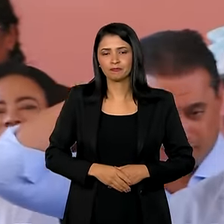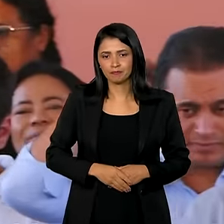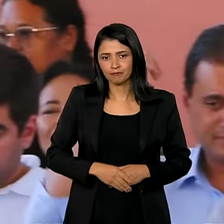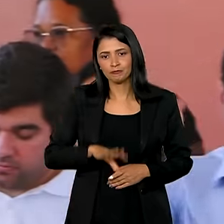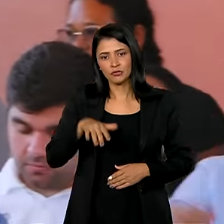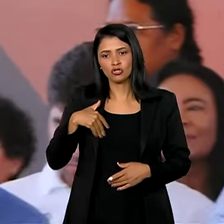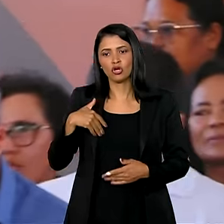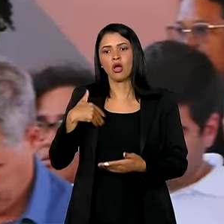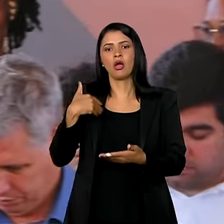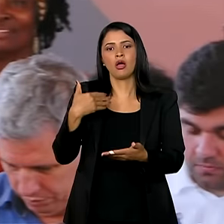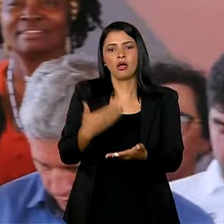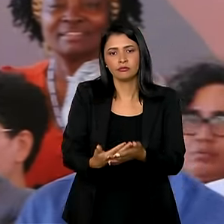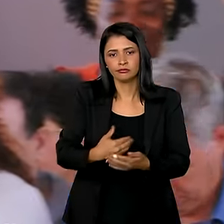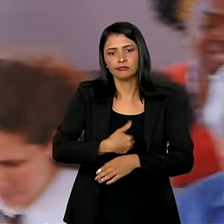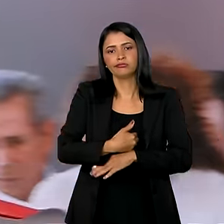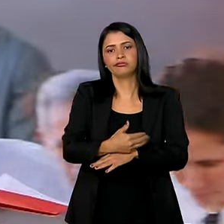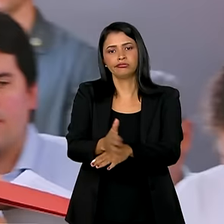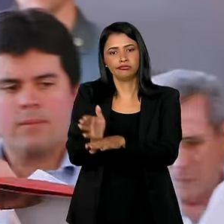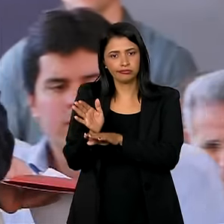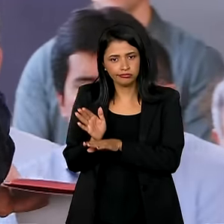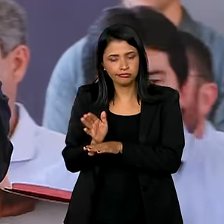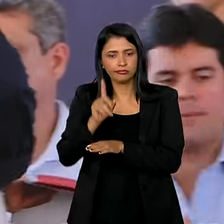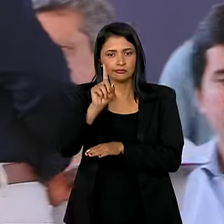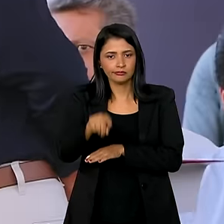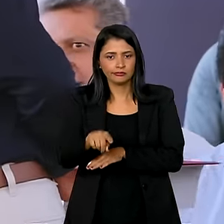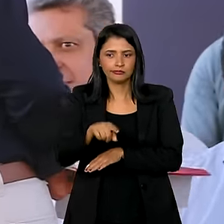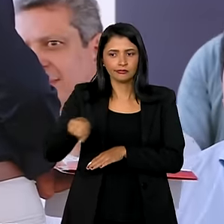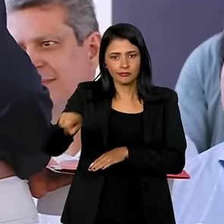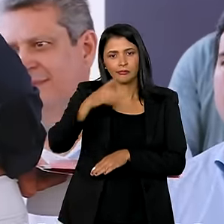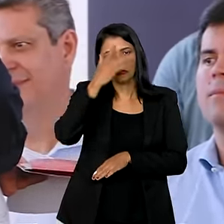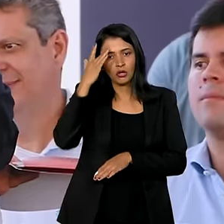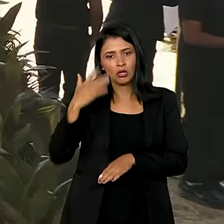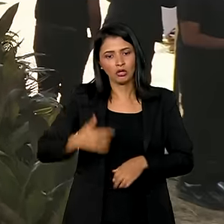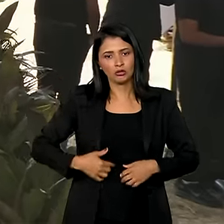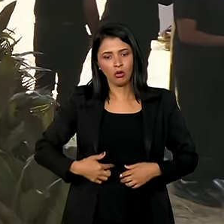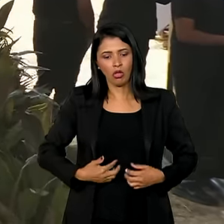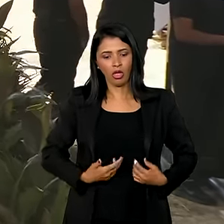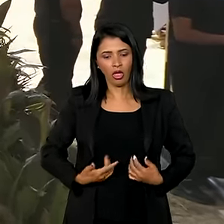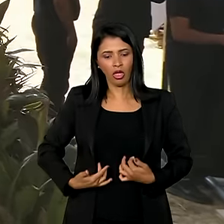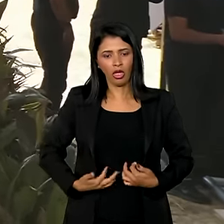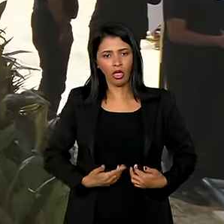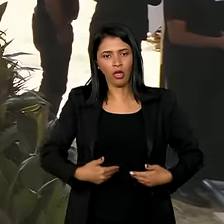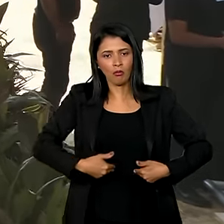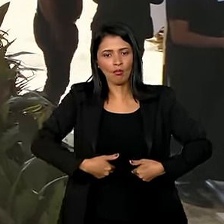está avançada e tem a barriga de muita gente roncando aqui